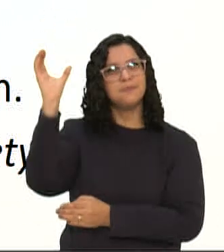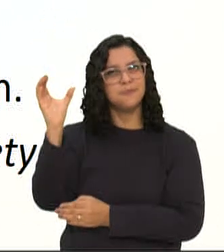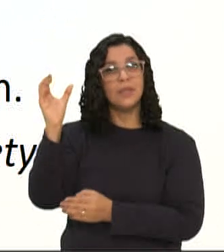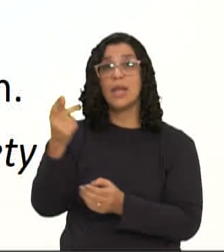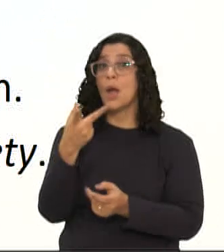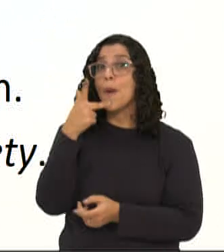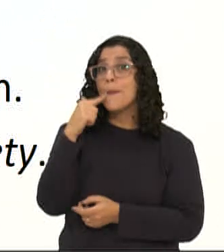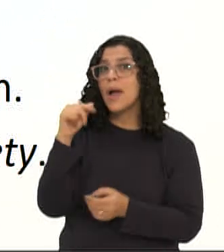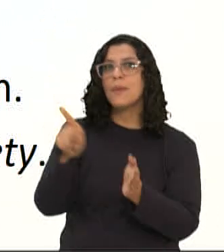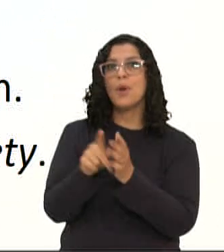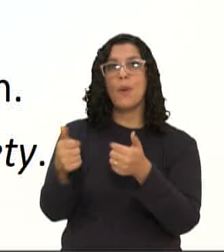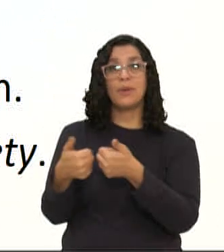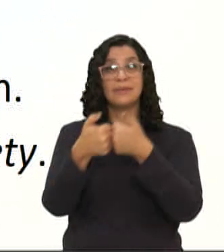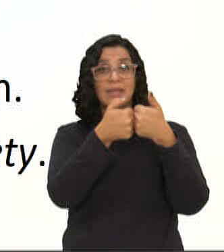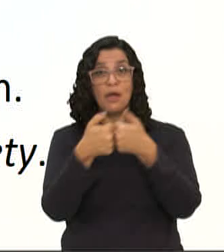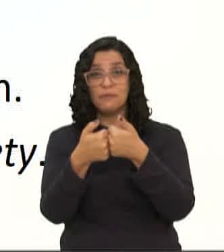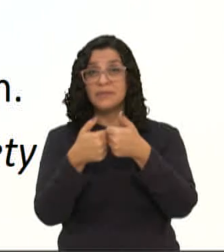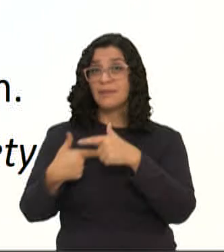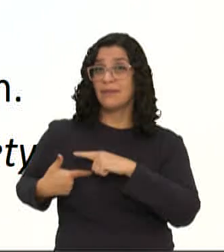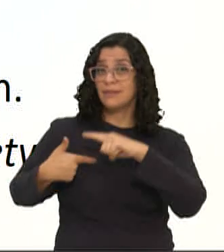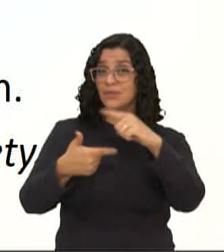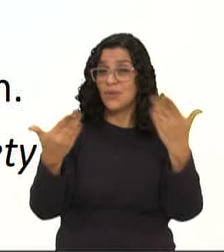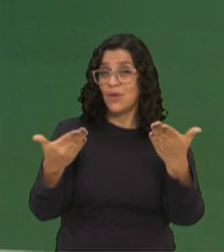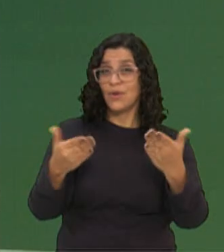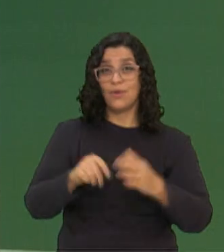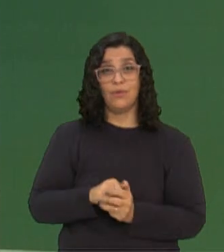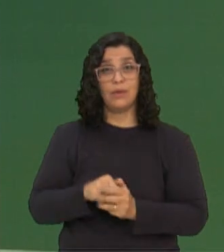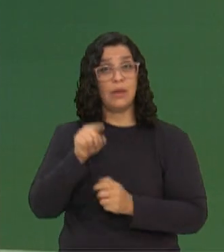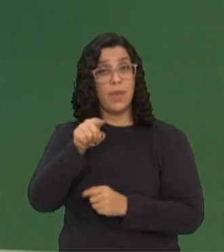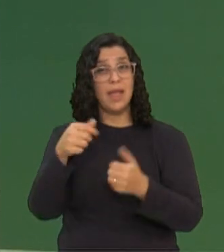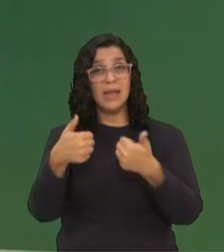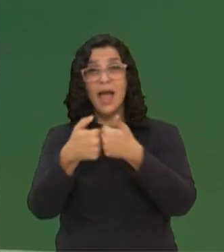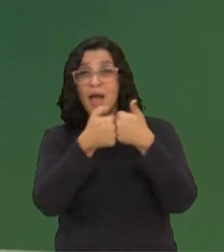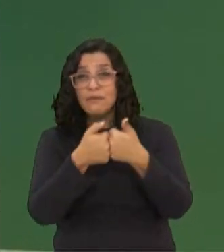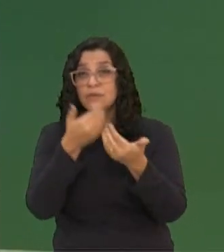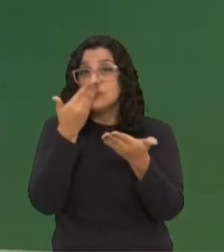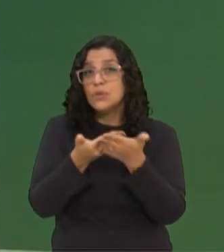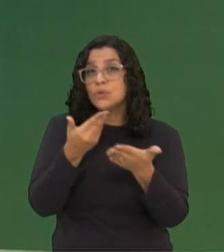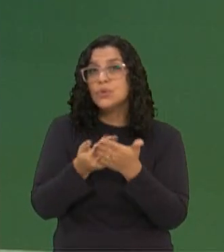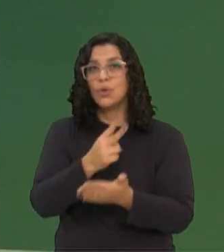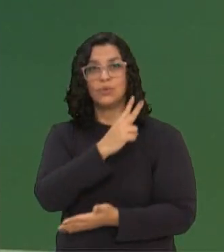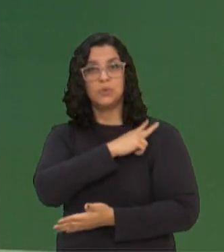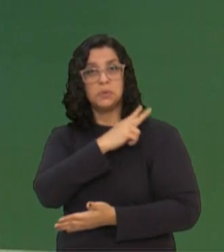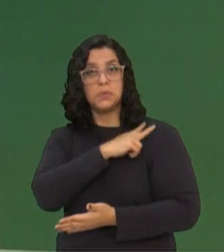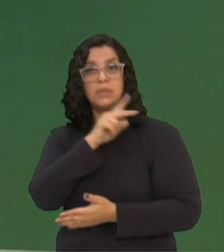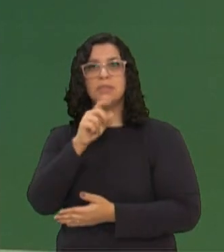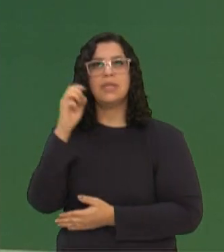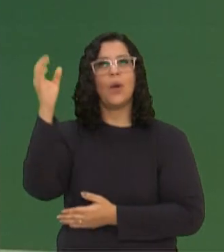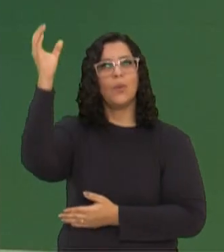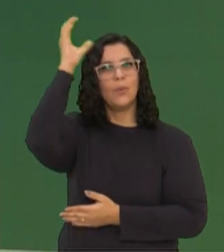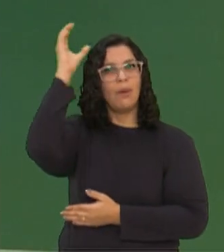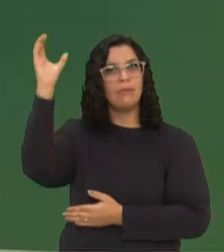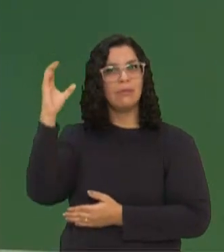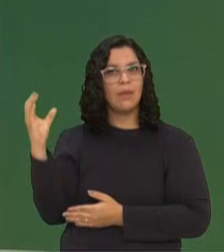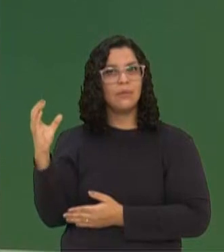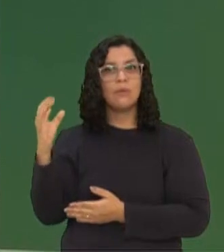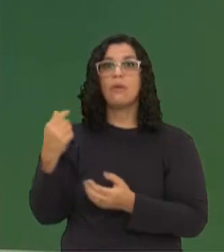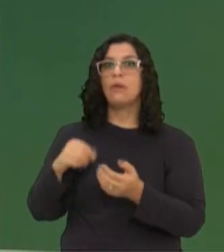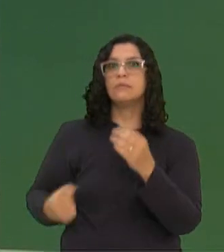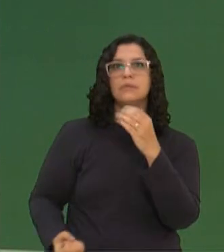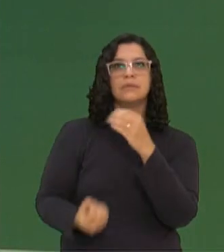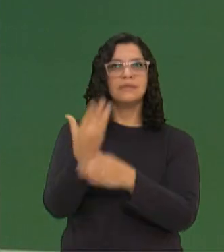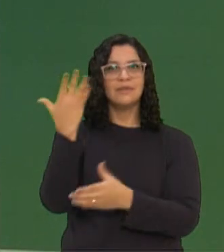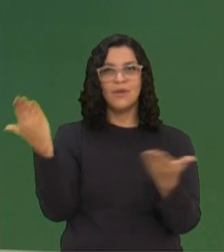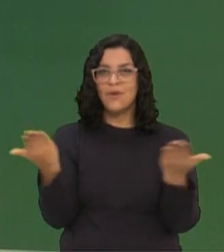considerado o pai da física clássica. Toda essa física que você teve no ensino médio, Isaac Newton que criou. Esse cara que teve